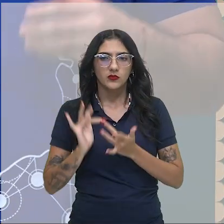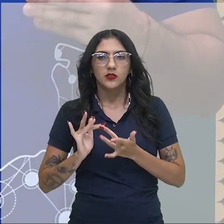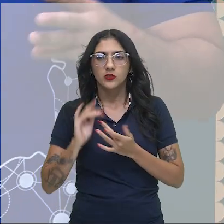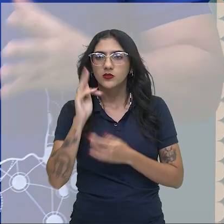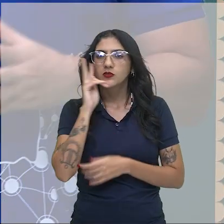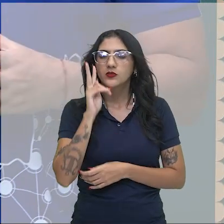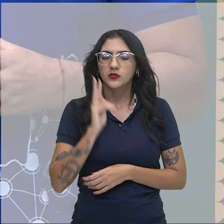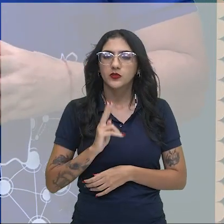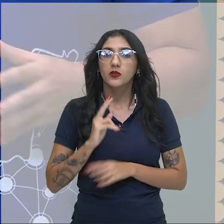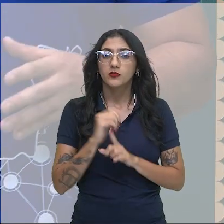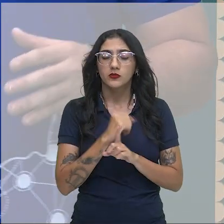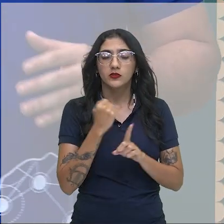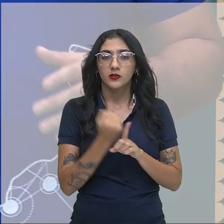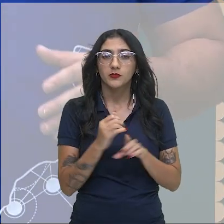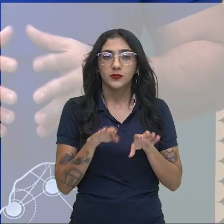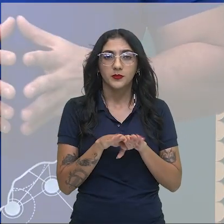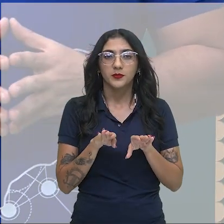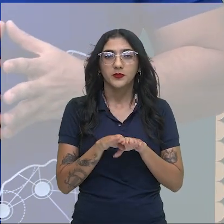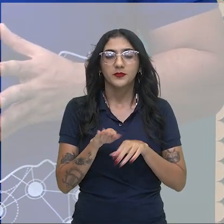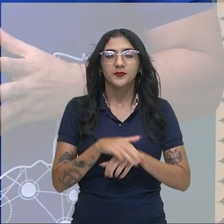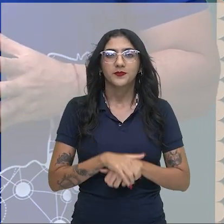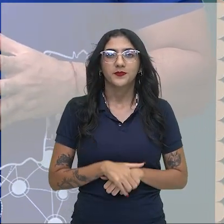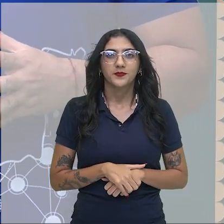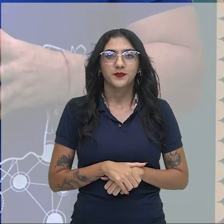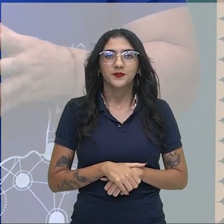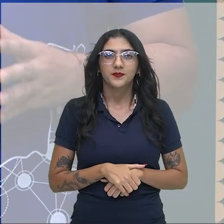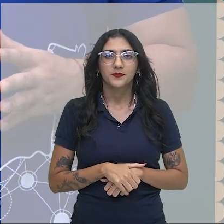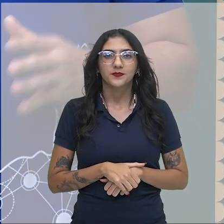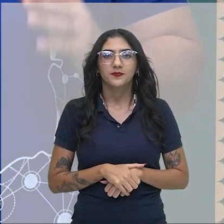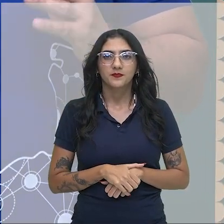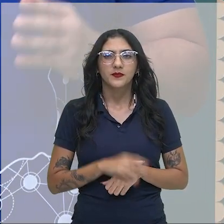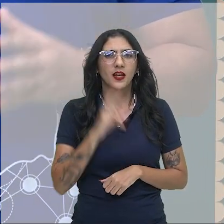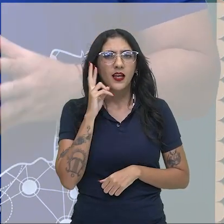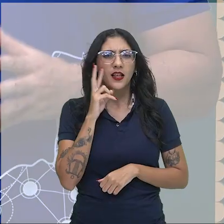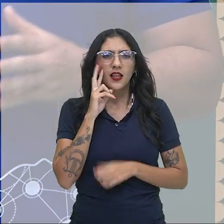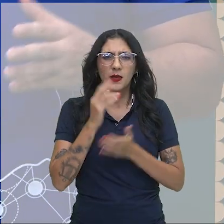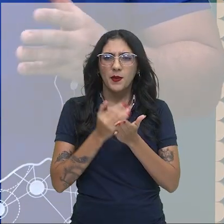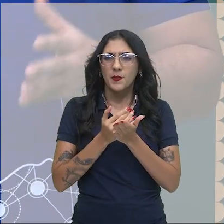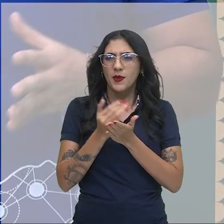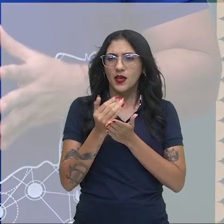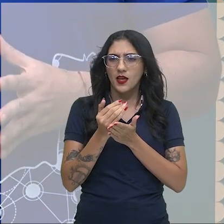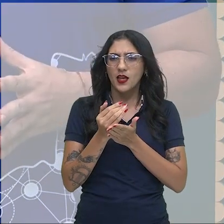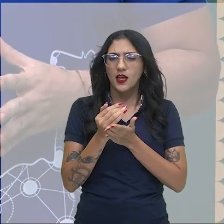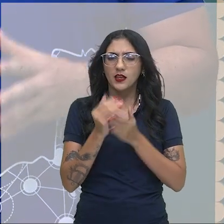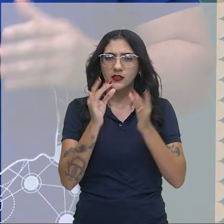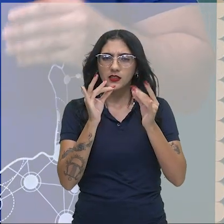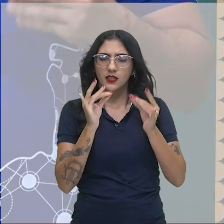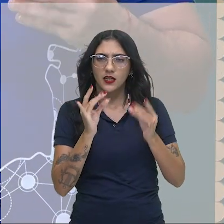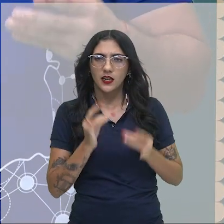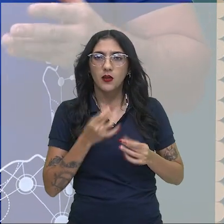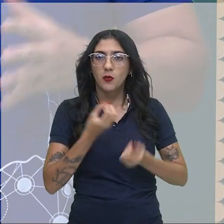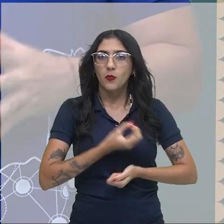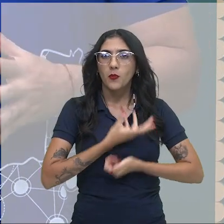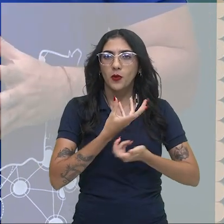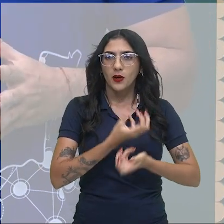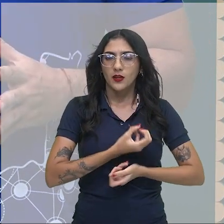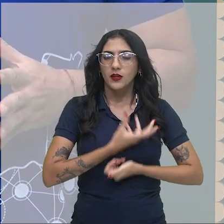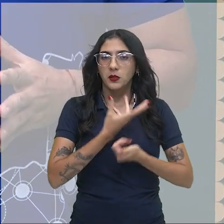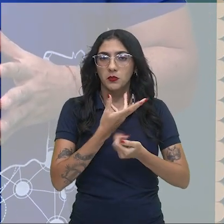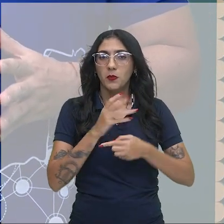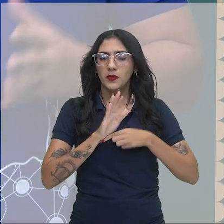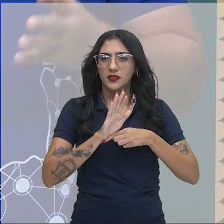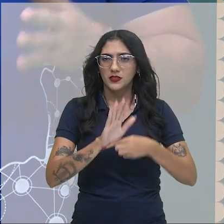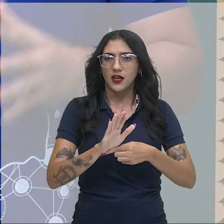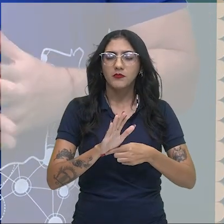histórica e social. Lembra lá no início da aula que eu falei para vocês sobre Hamlet, William Shakespeare, que eu iria trazer aqui para